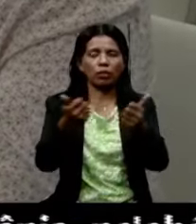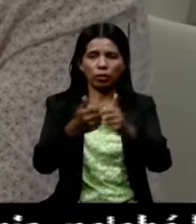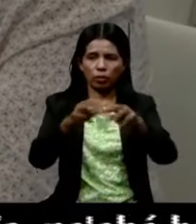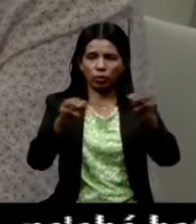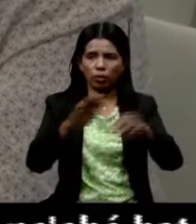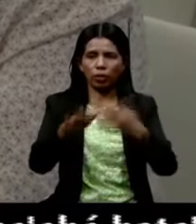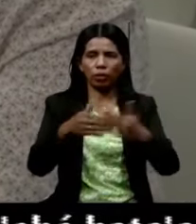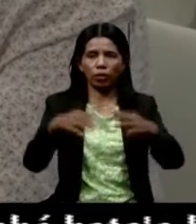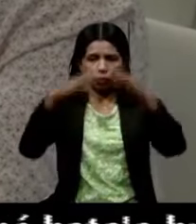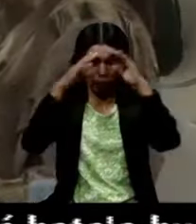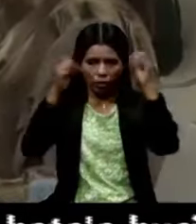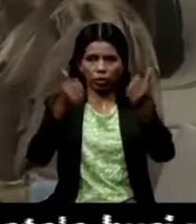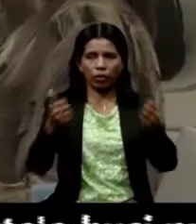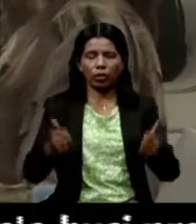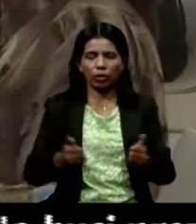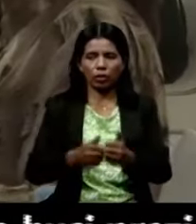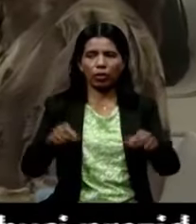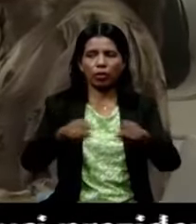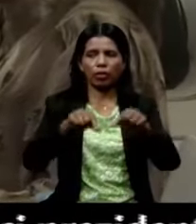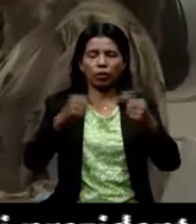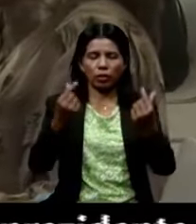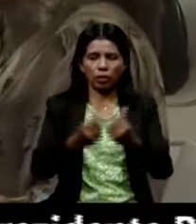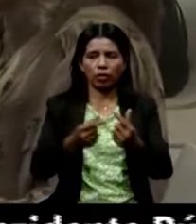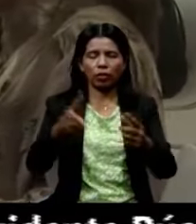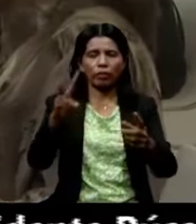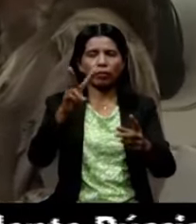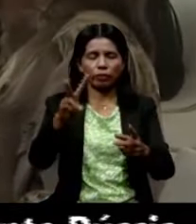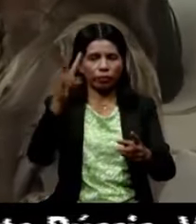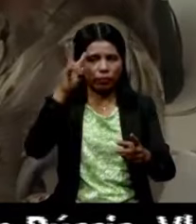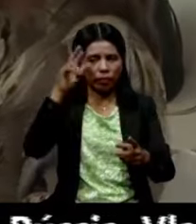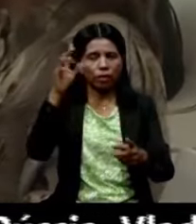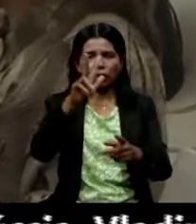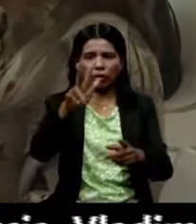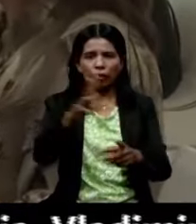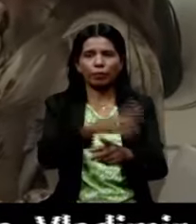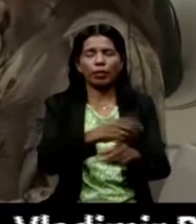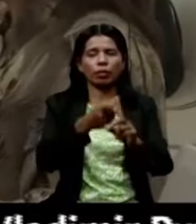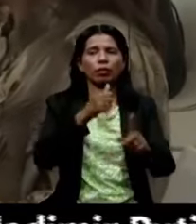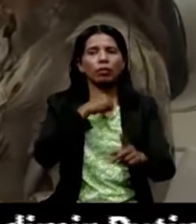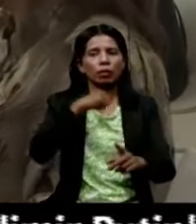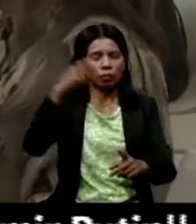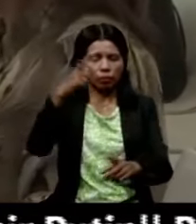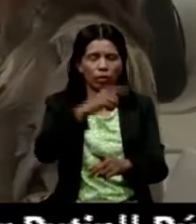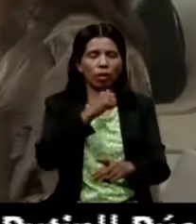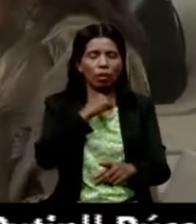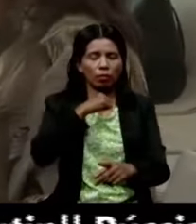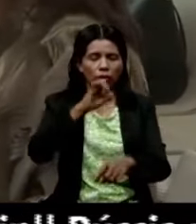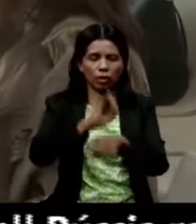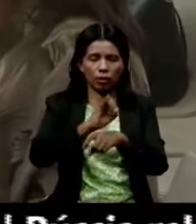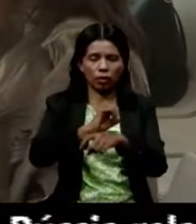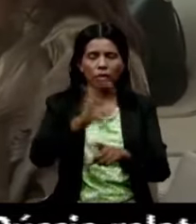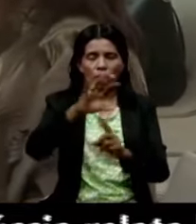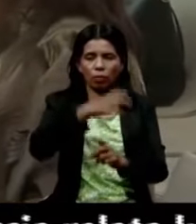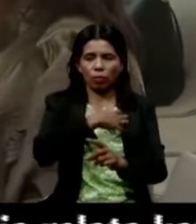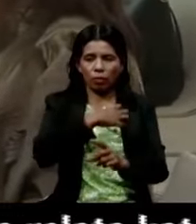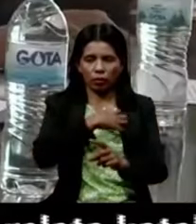composto husi presidente autoridade udar coordenador equipa, no vice na intolu, nebe se asumi husi padre paroco ida, Comandante Polícia